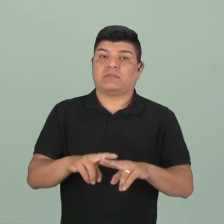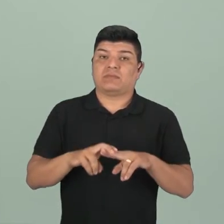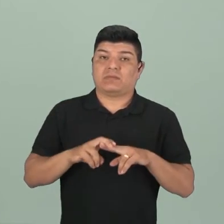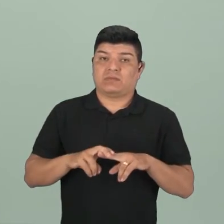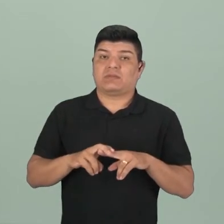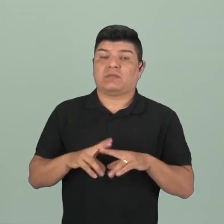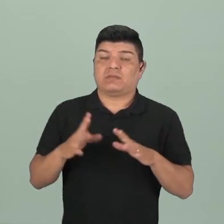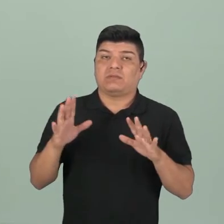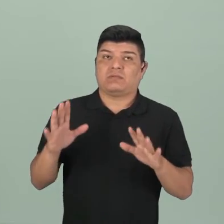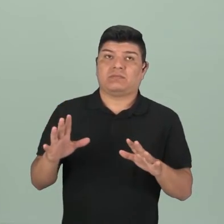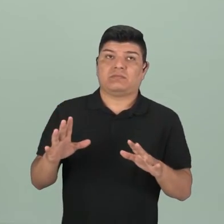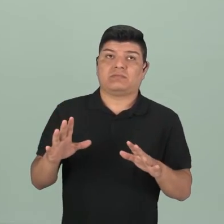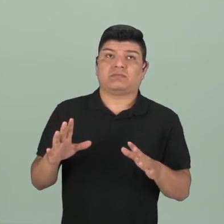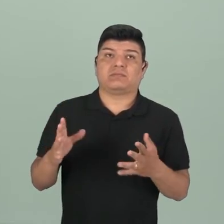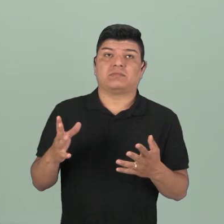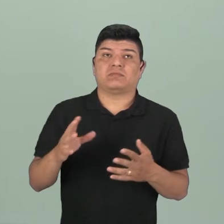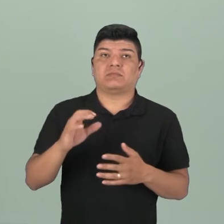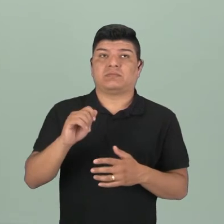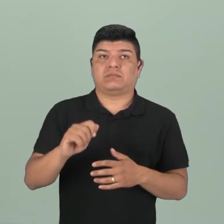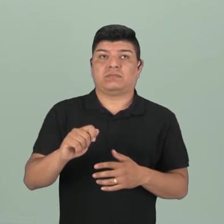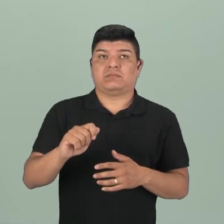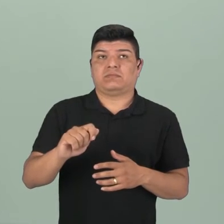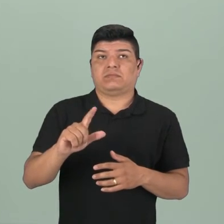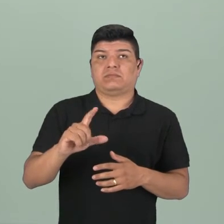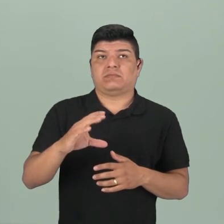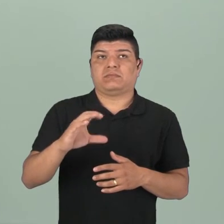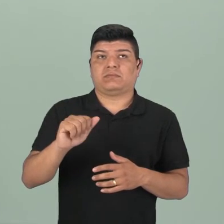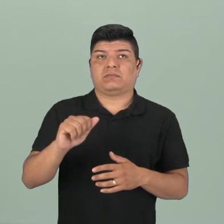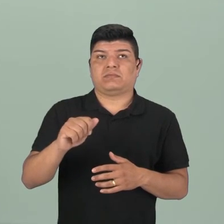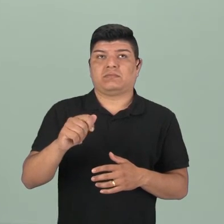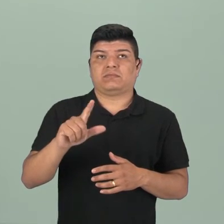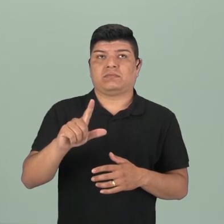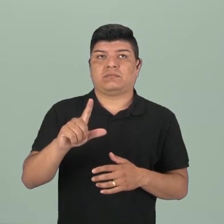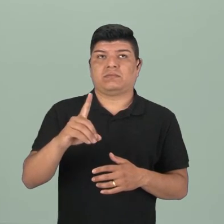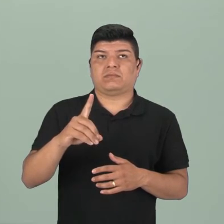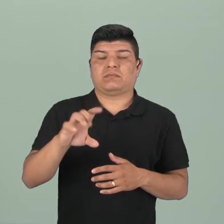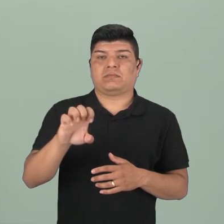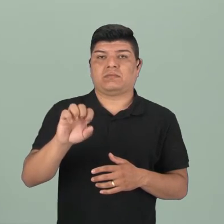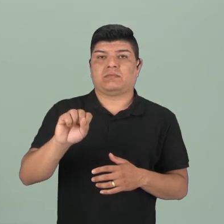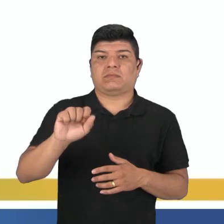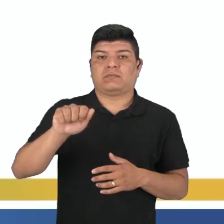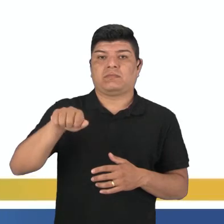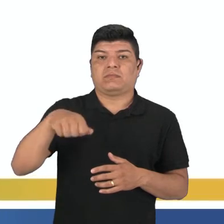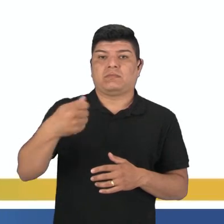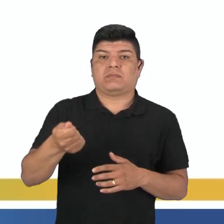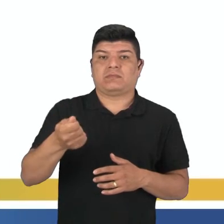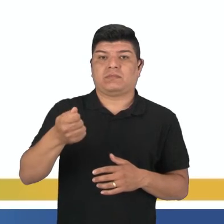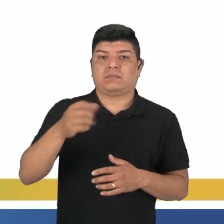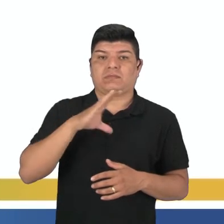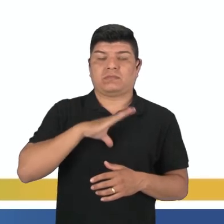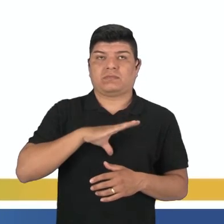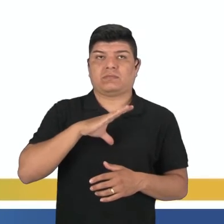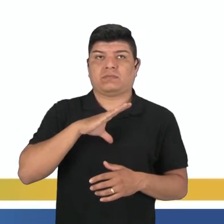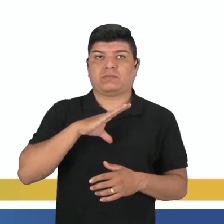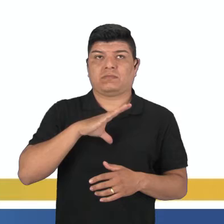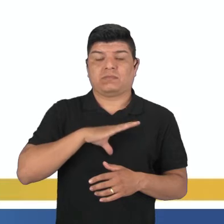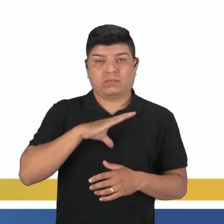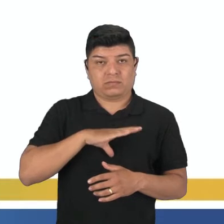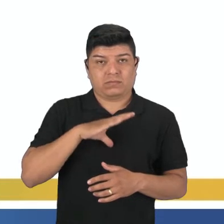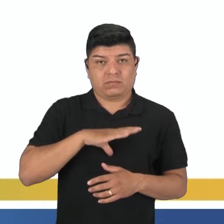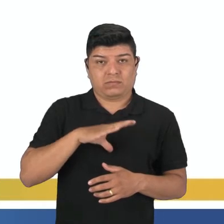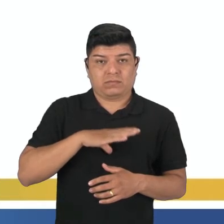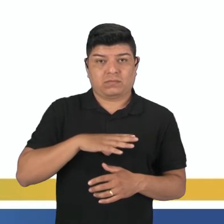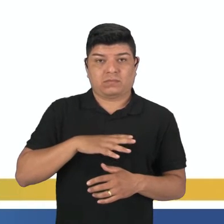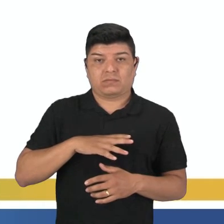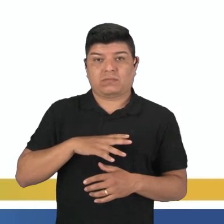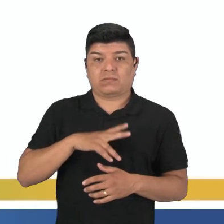esses alcalde em espanhol é prefeito, tá, galerinha? Então, alcalde é prefeito, estavam tomando a vacina sem respeitar